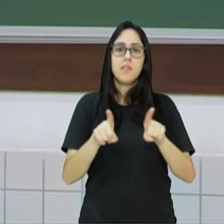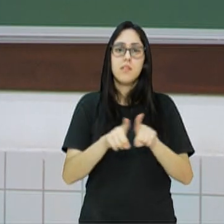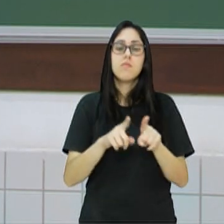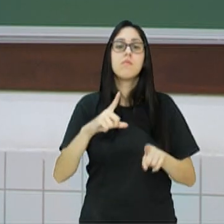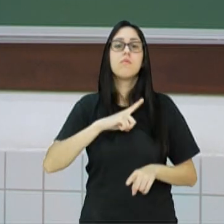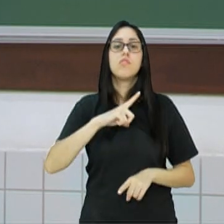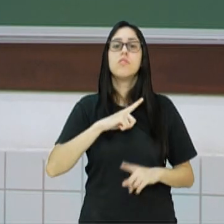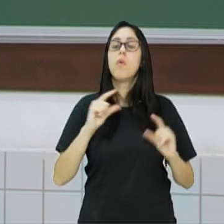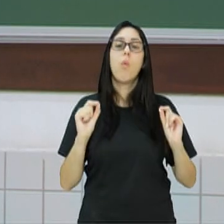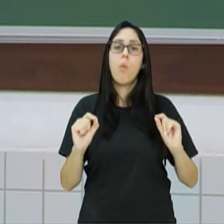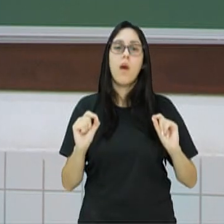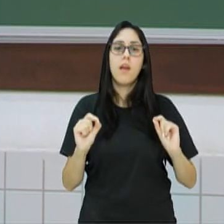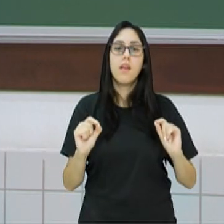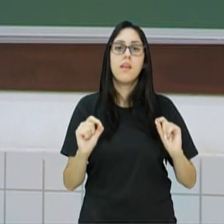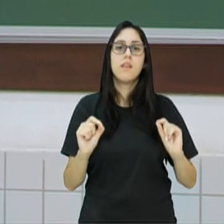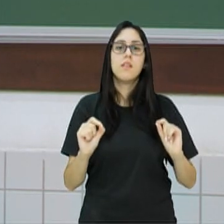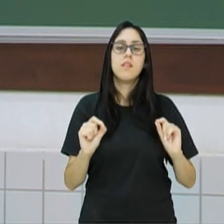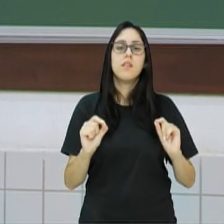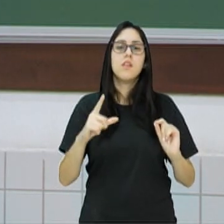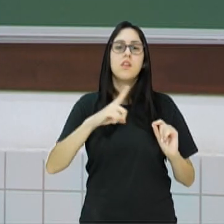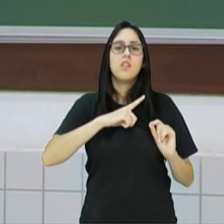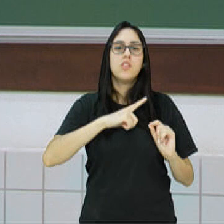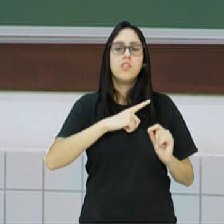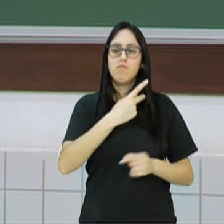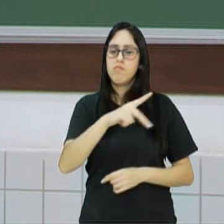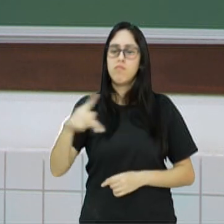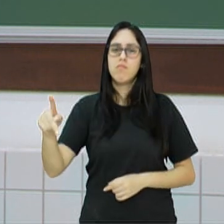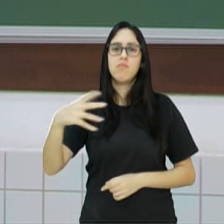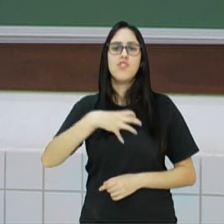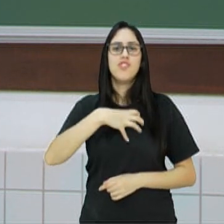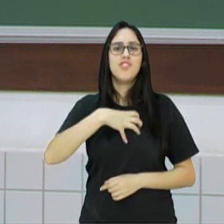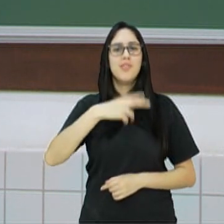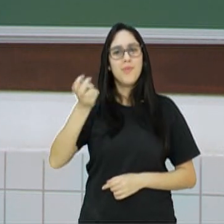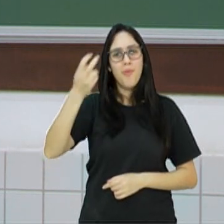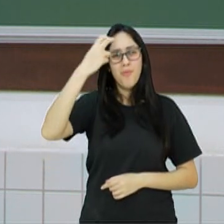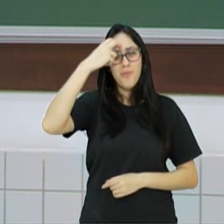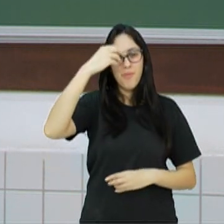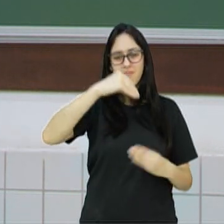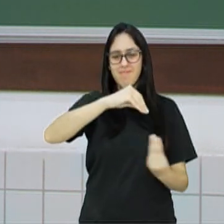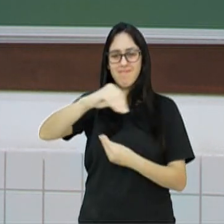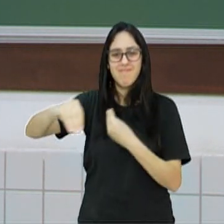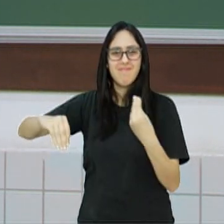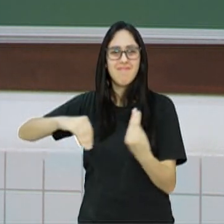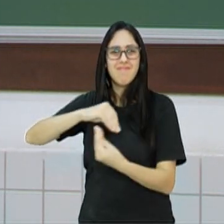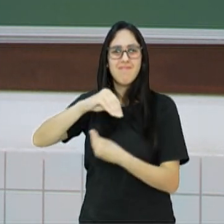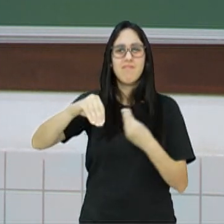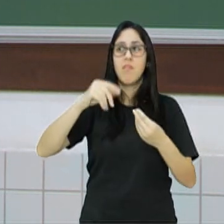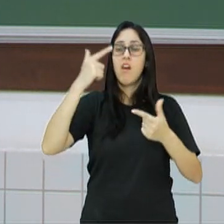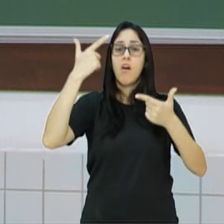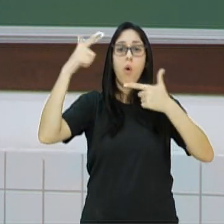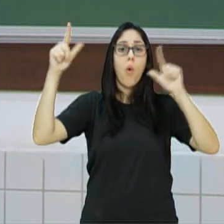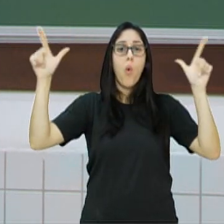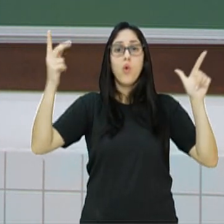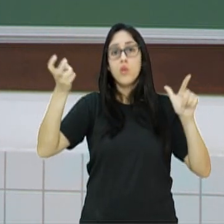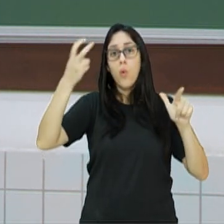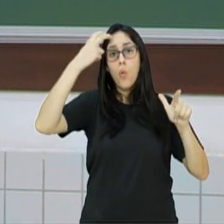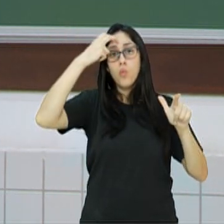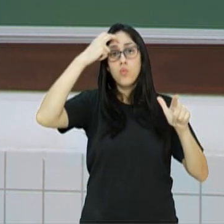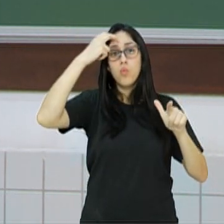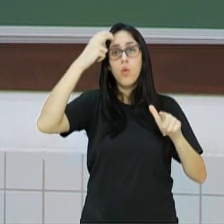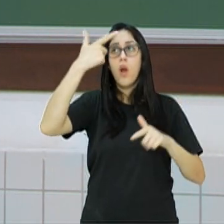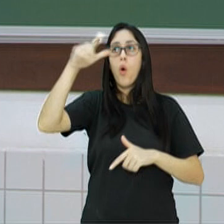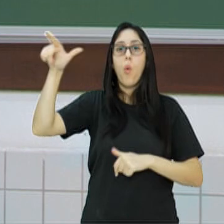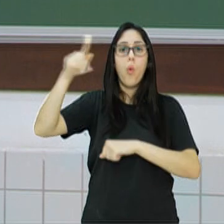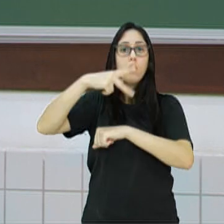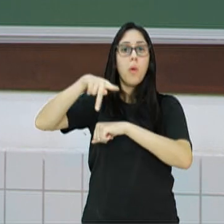vezes, uma forma híbrida de cultura se formando, né, elementos que vinham de fora do país com elementos da